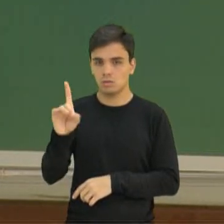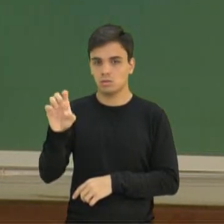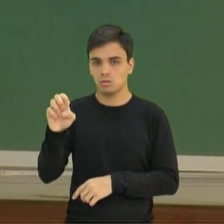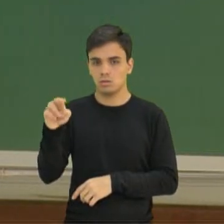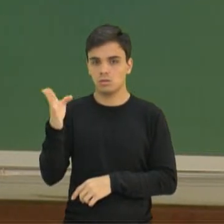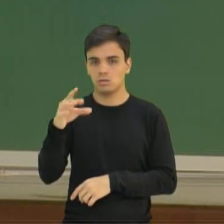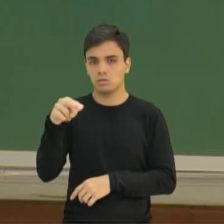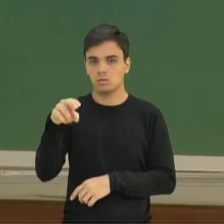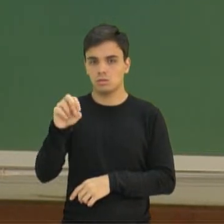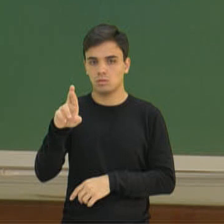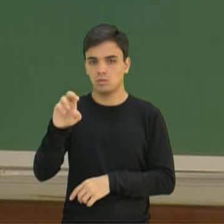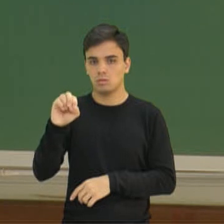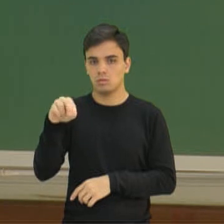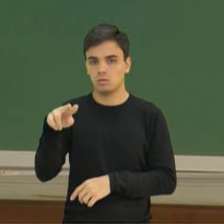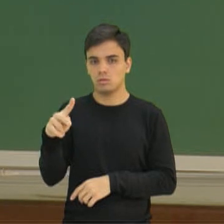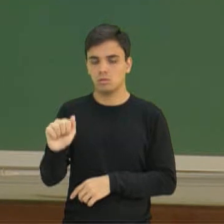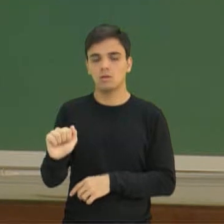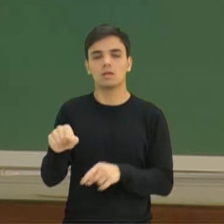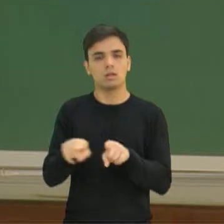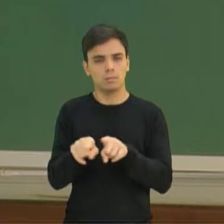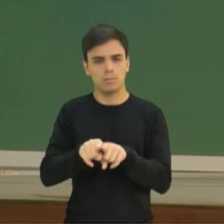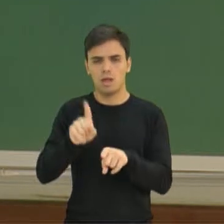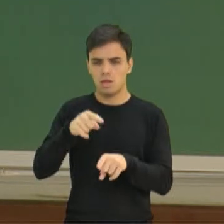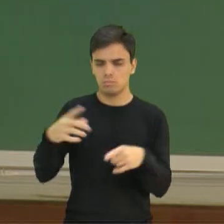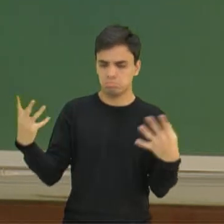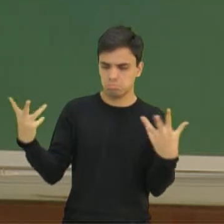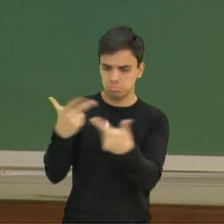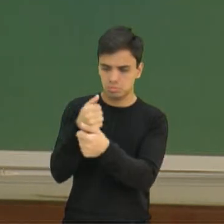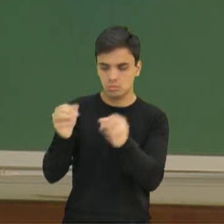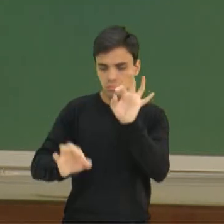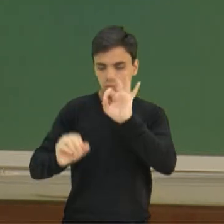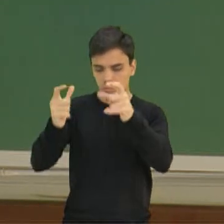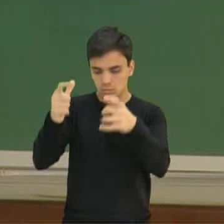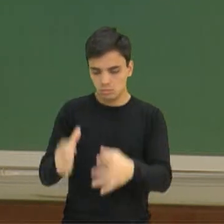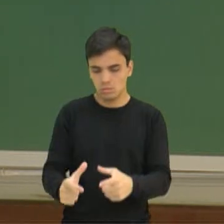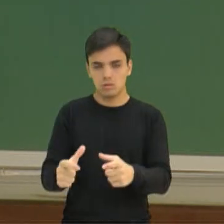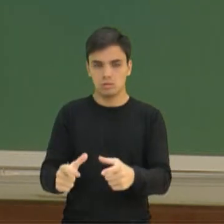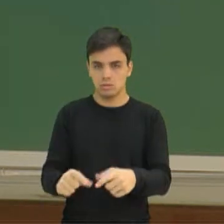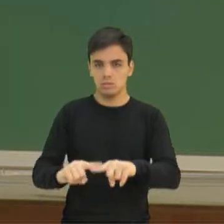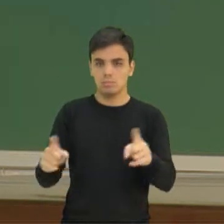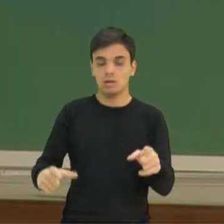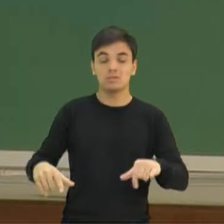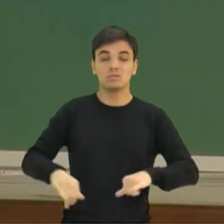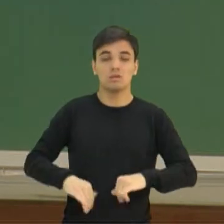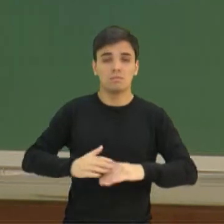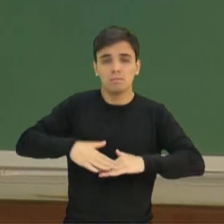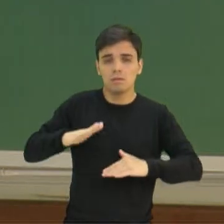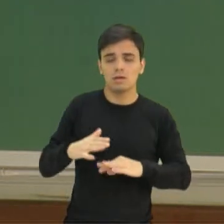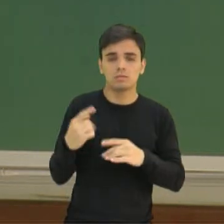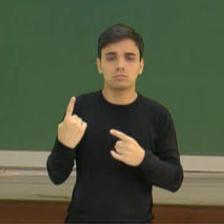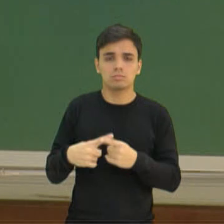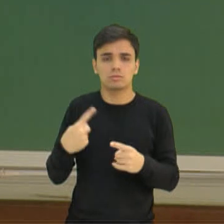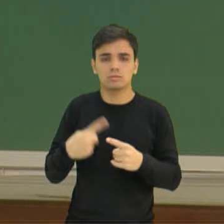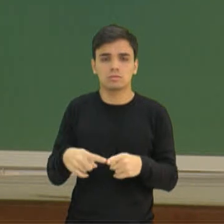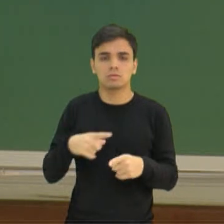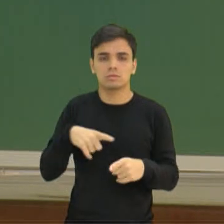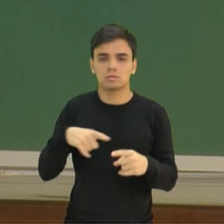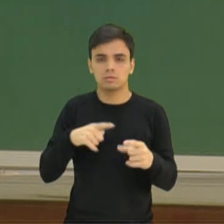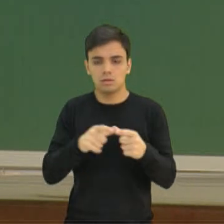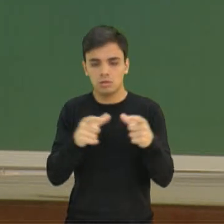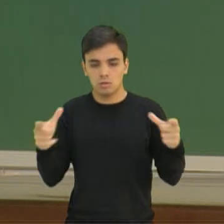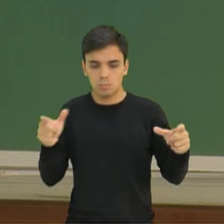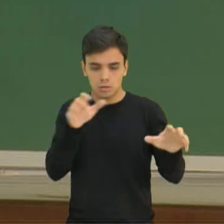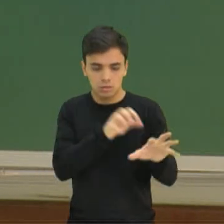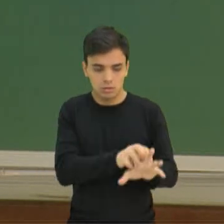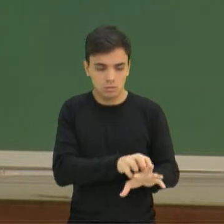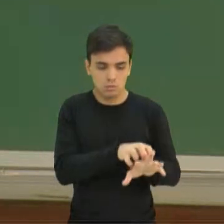natural, uma área de turismo, mas que sofre cada vez mais. Por quê? Porque nós temos o aumento de turistas